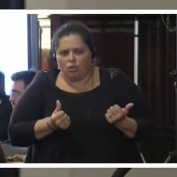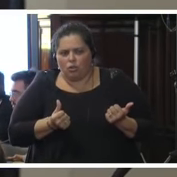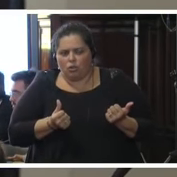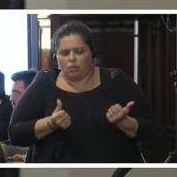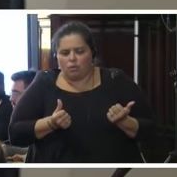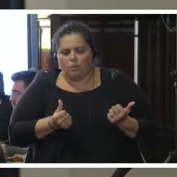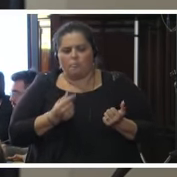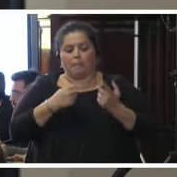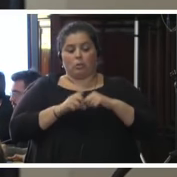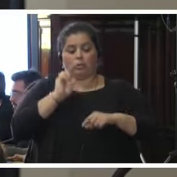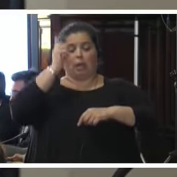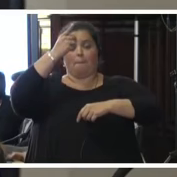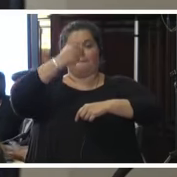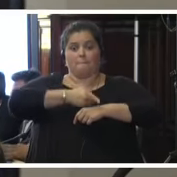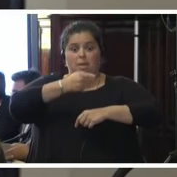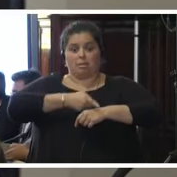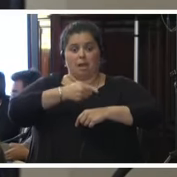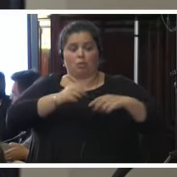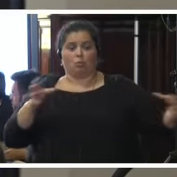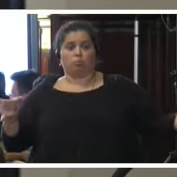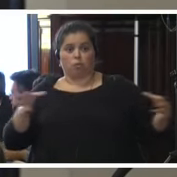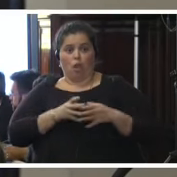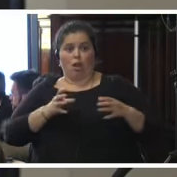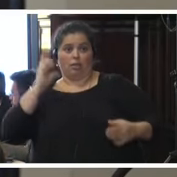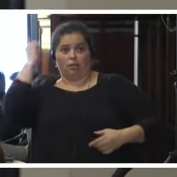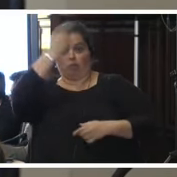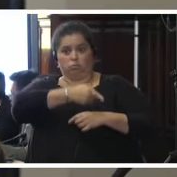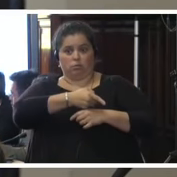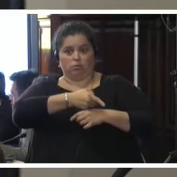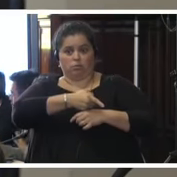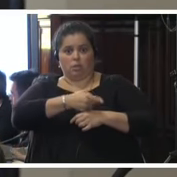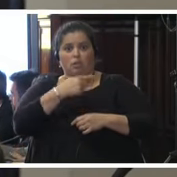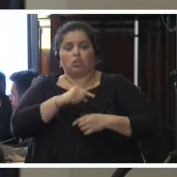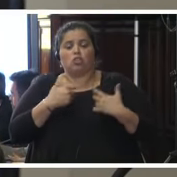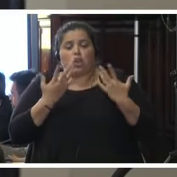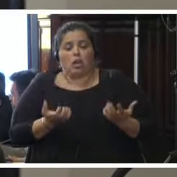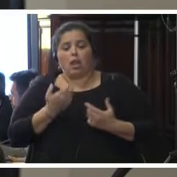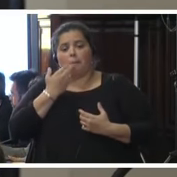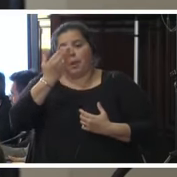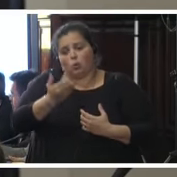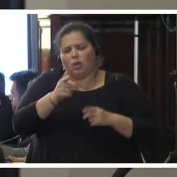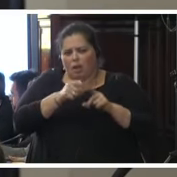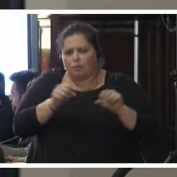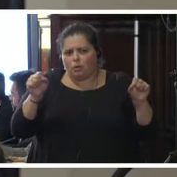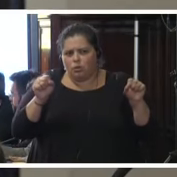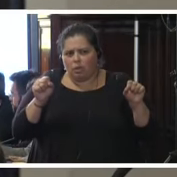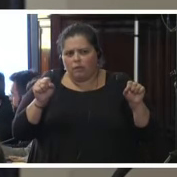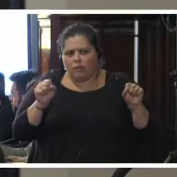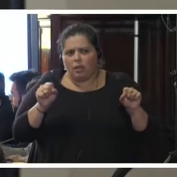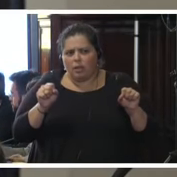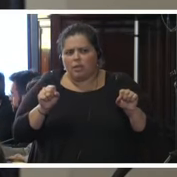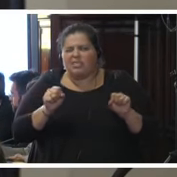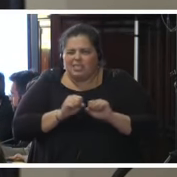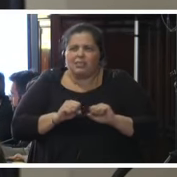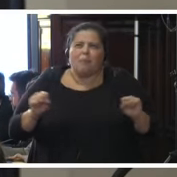Mandado coletivo. Queria perguntar se é possível, não, se é concebível